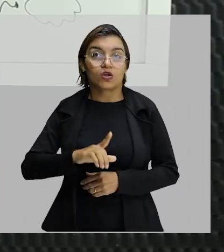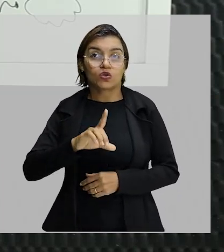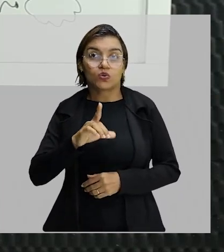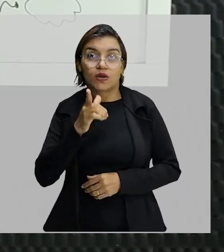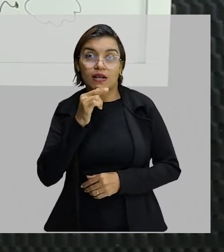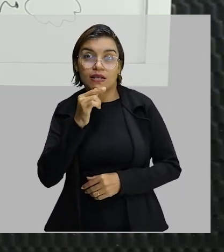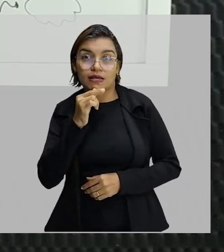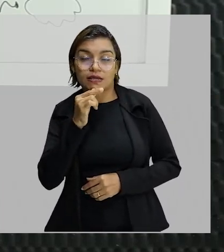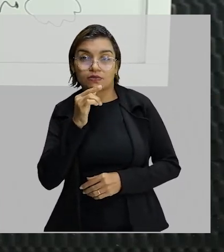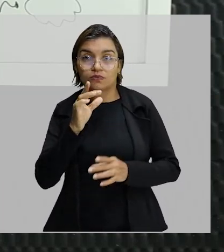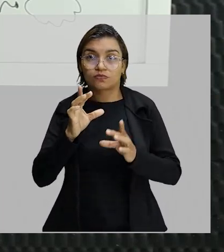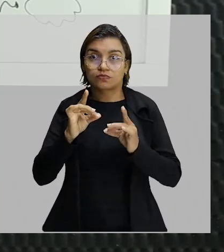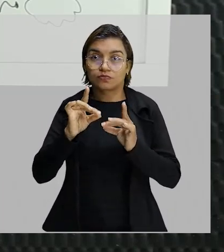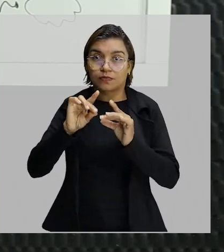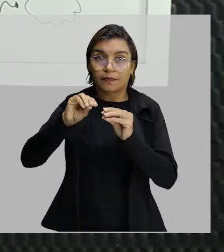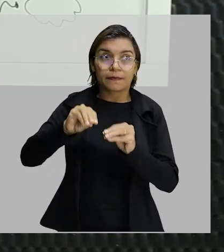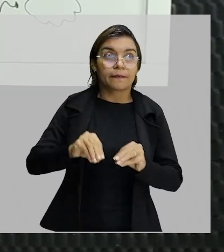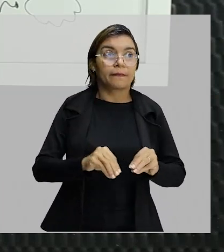solidificação,